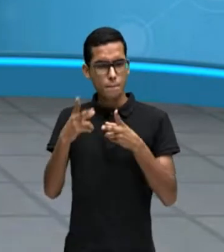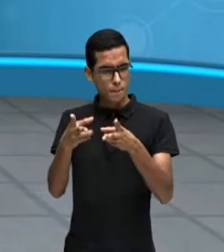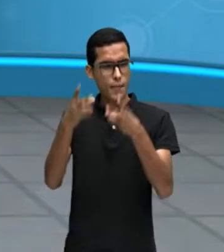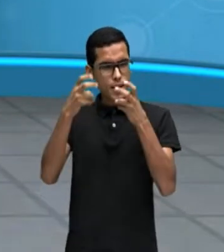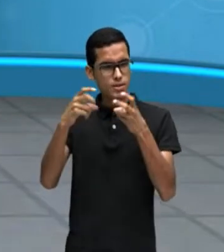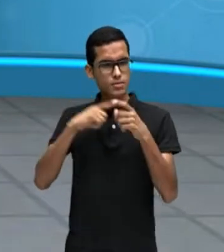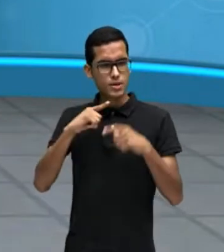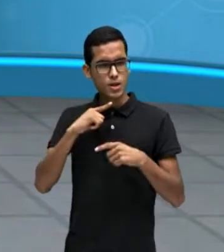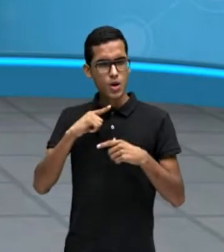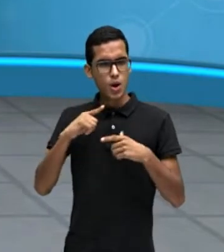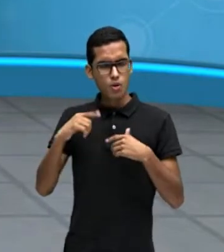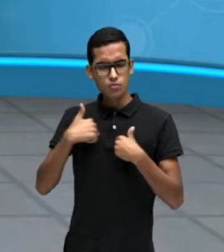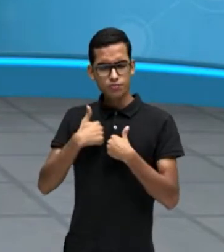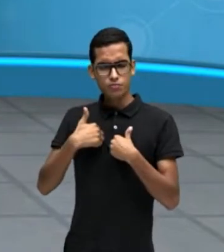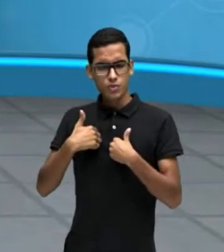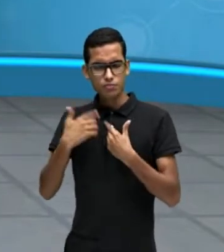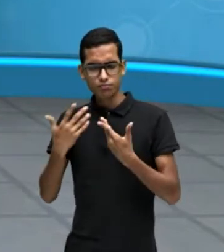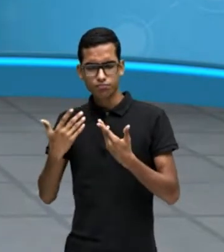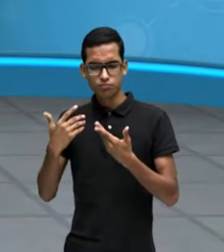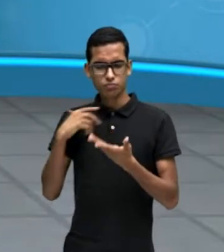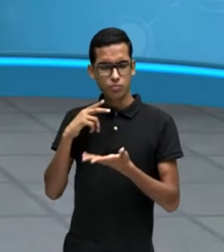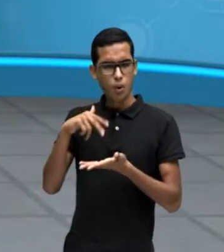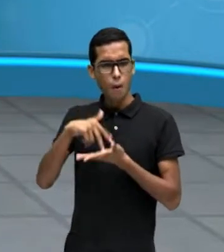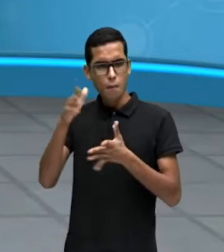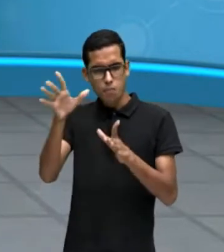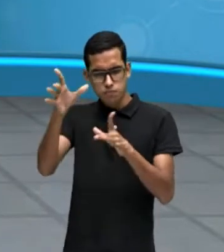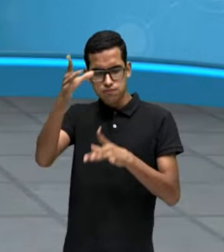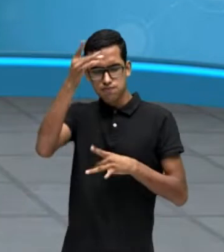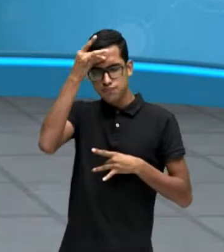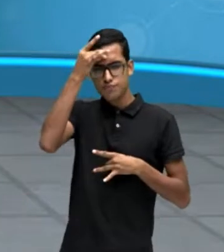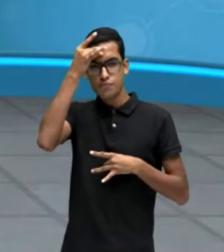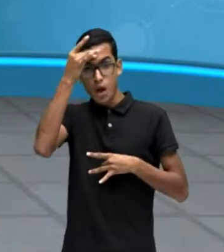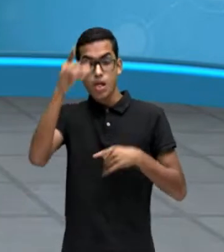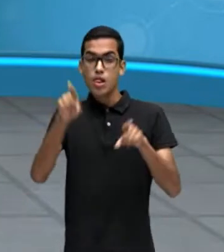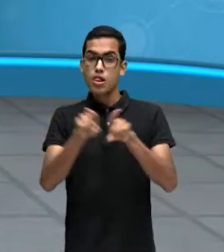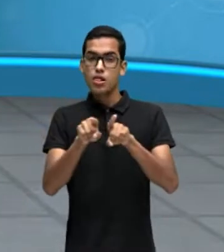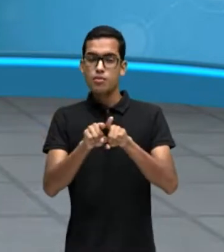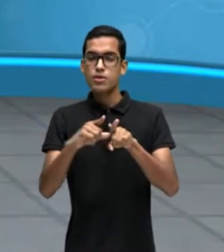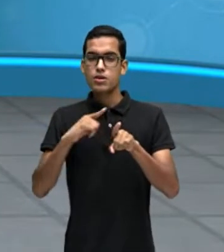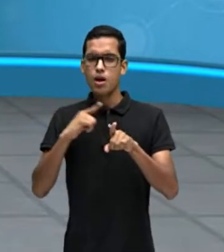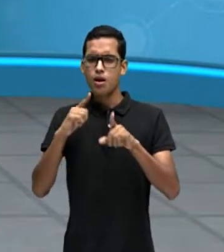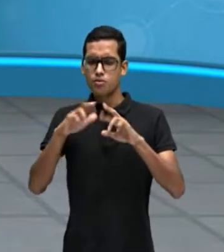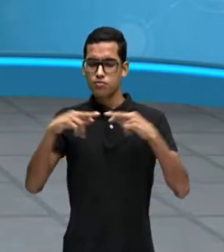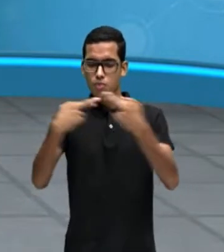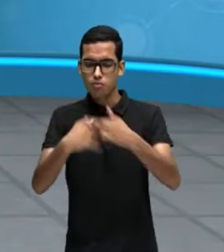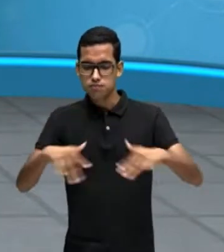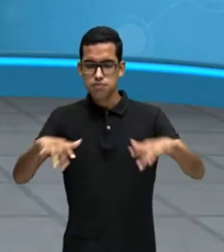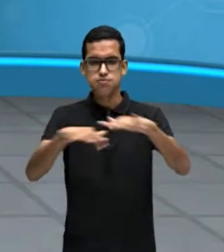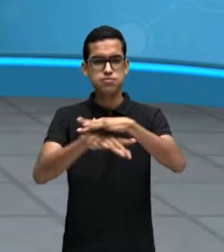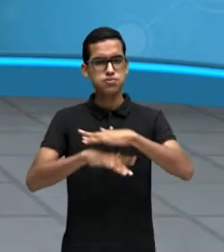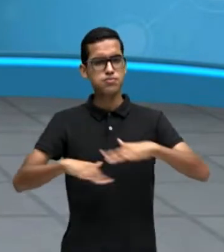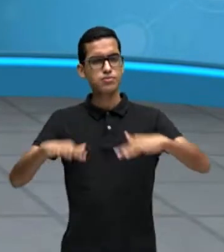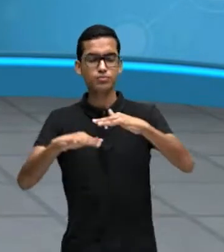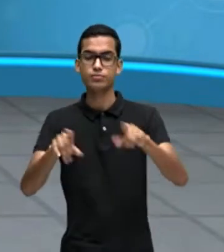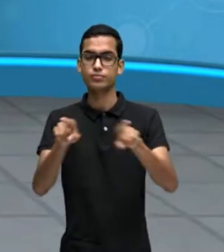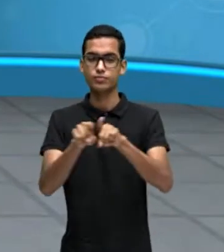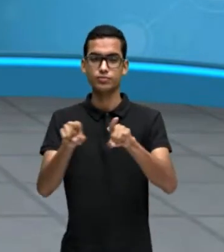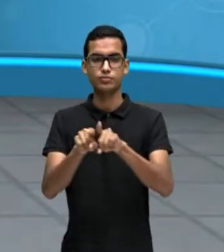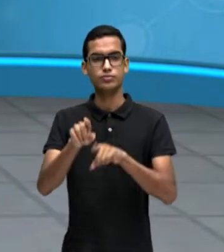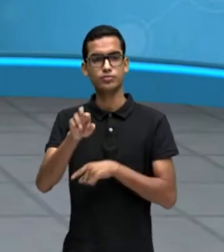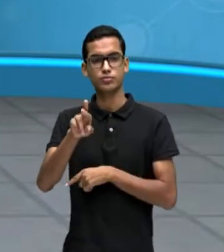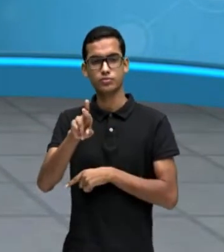ele começando a interpretar, sendo que ainda existiam os seus rituais. A gente sabe que até hoje a gente tem